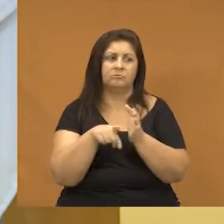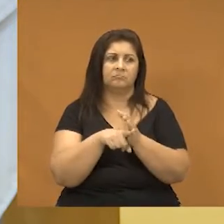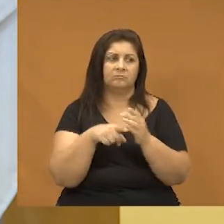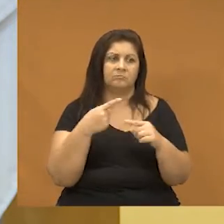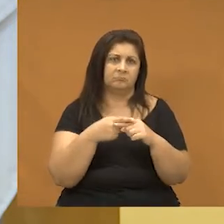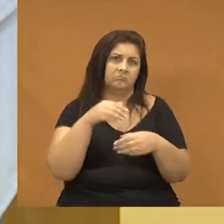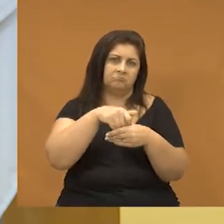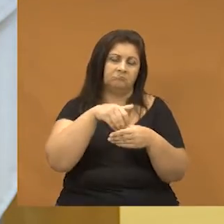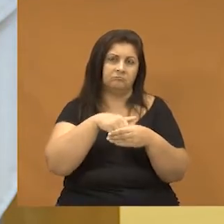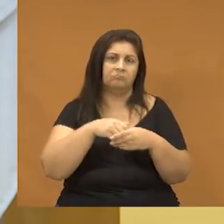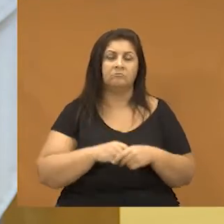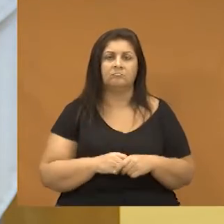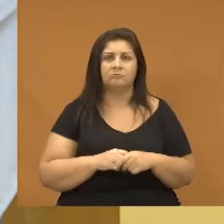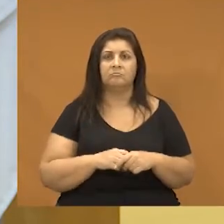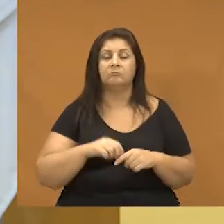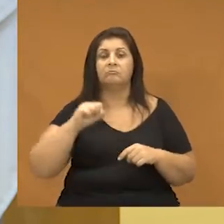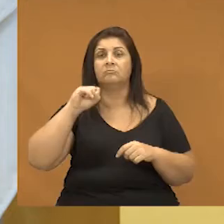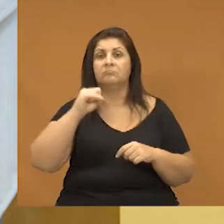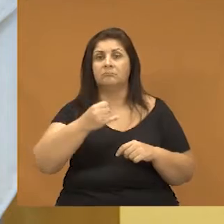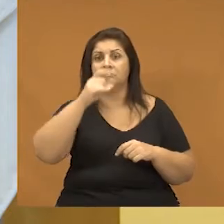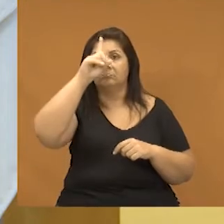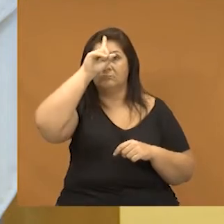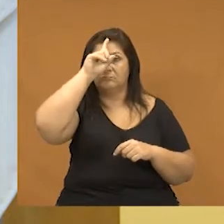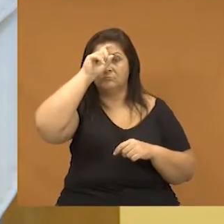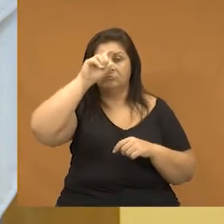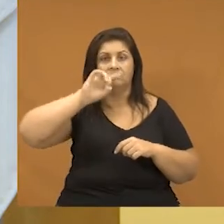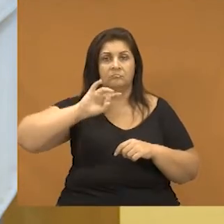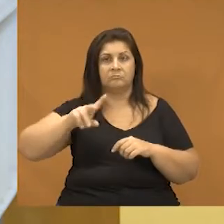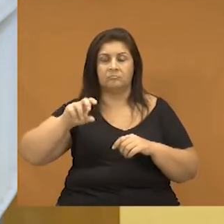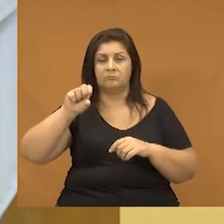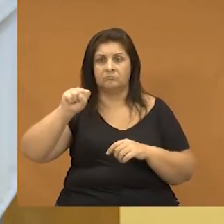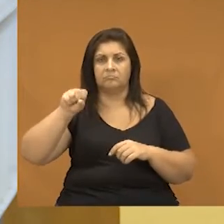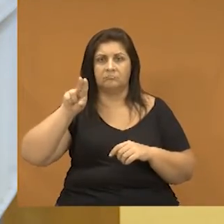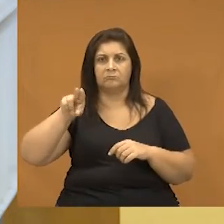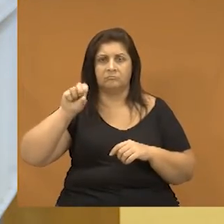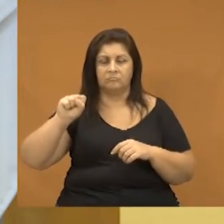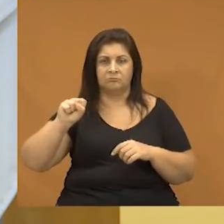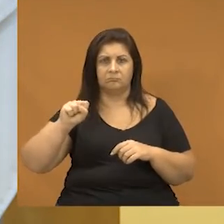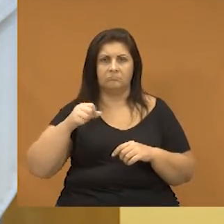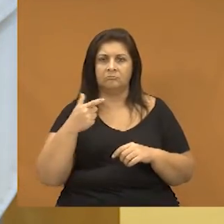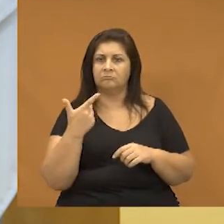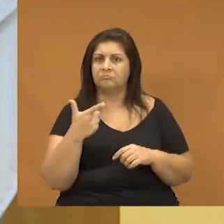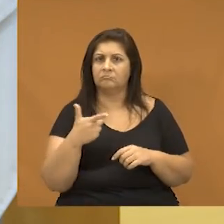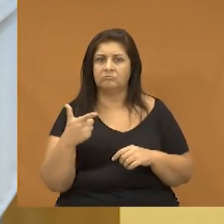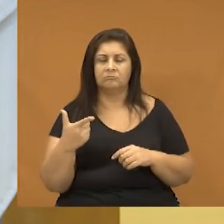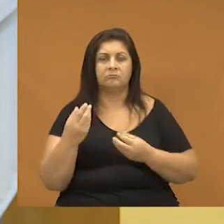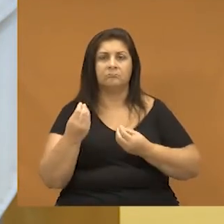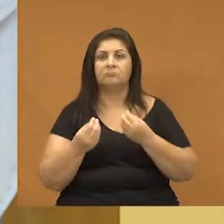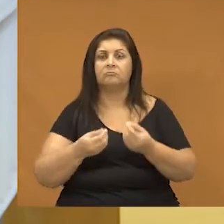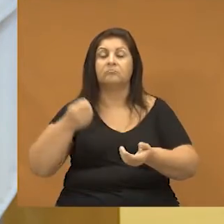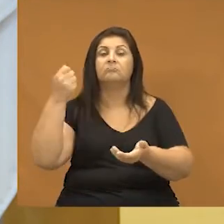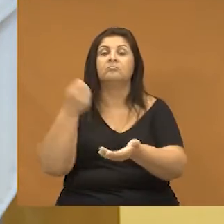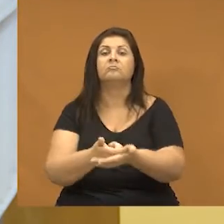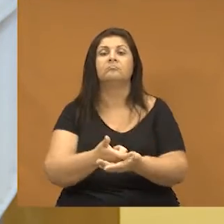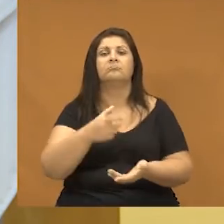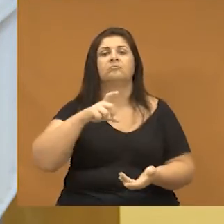votar nesse projeto, quando o hospital é só SUS, ele não tem condição de cobrar o